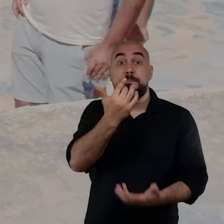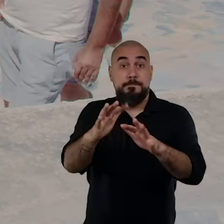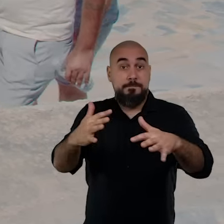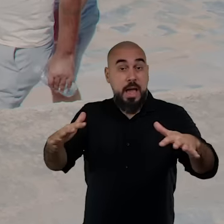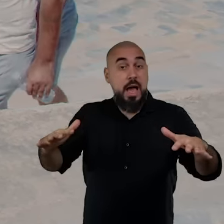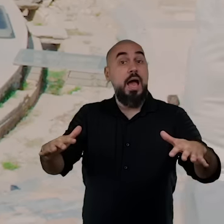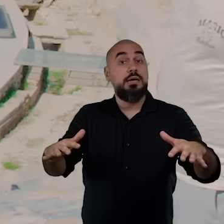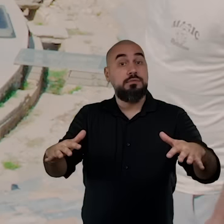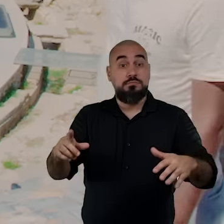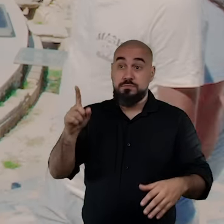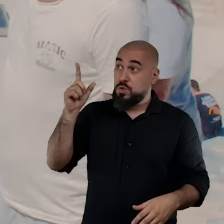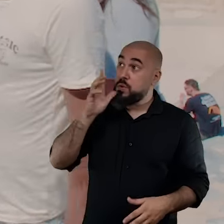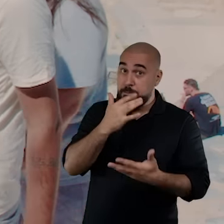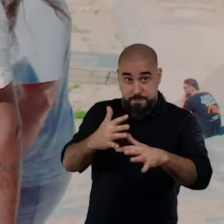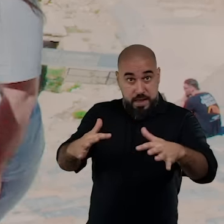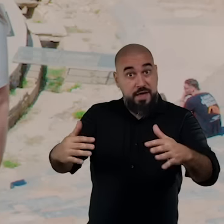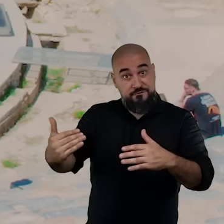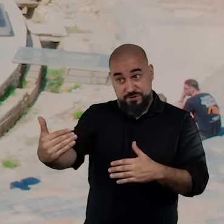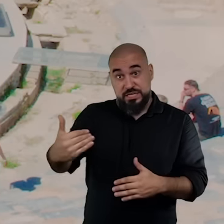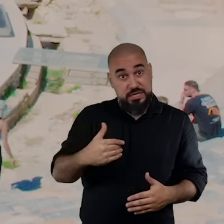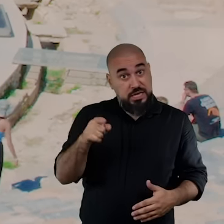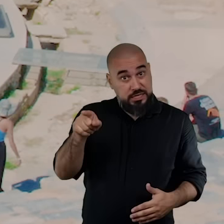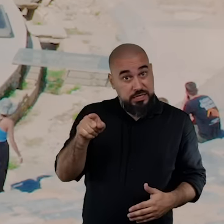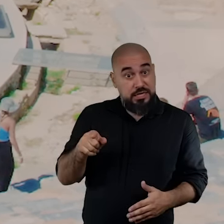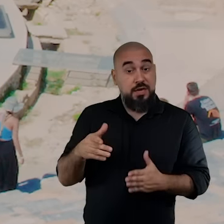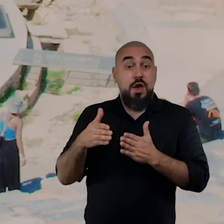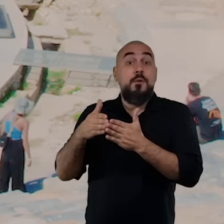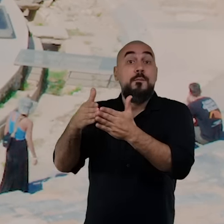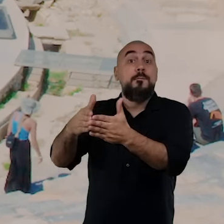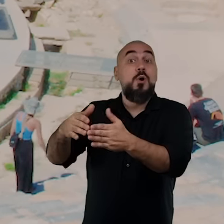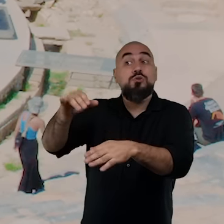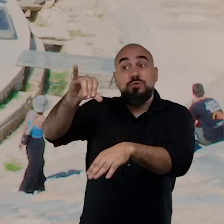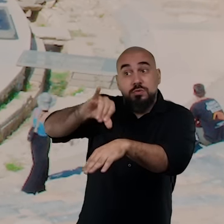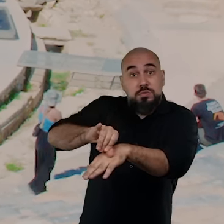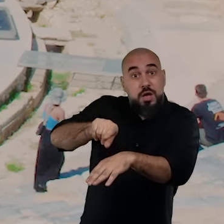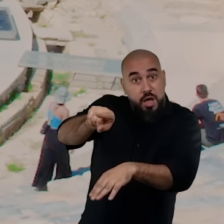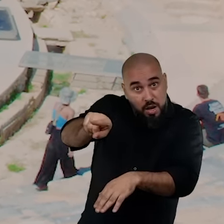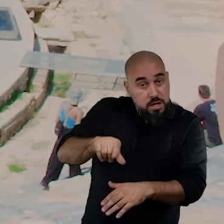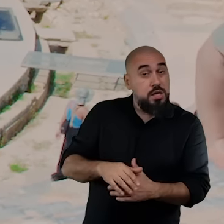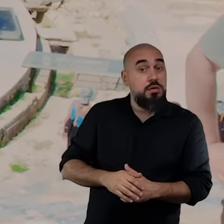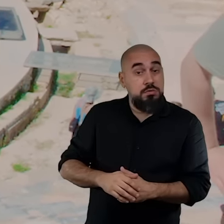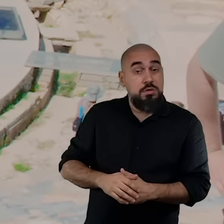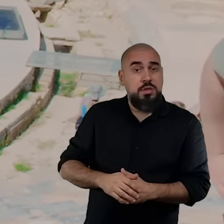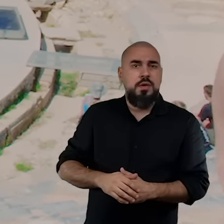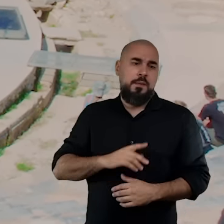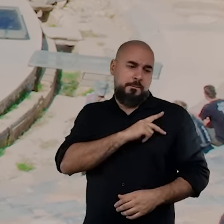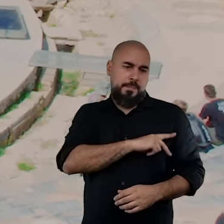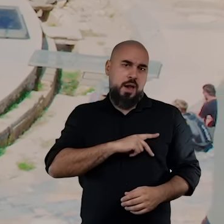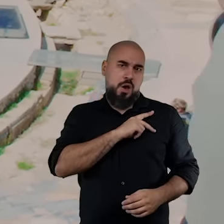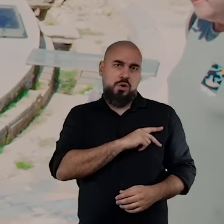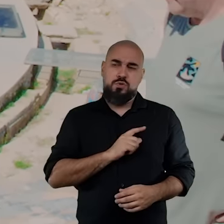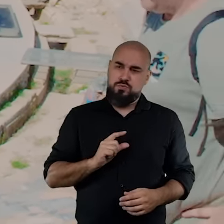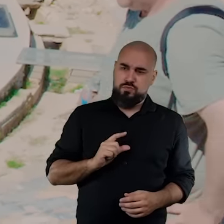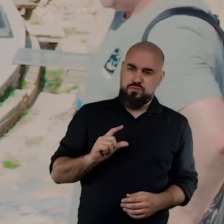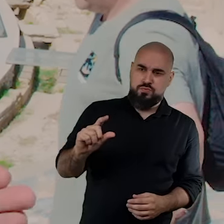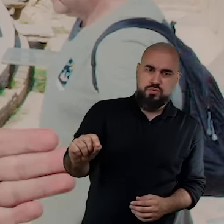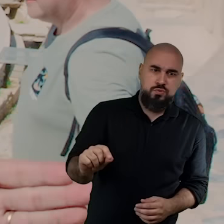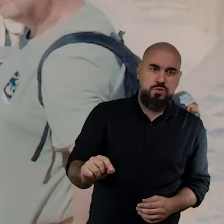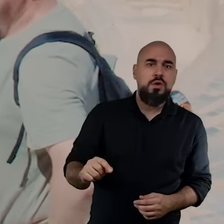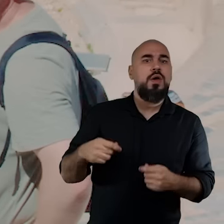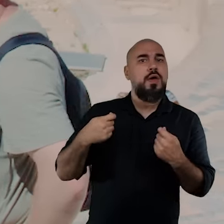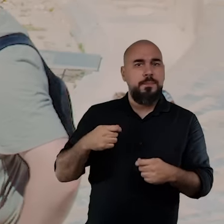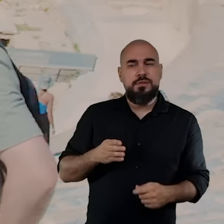era mar. O mar vinha até essa região e o porto ficava logo ali. De modo que, uma vez que Paulo